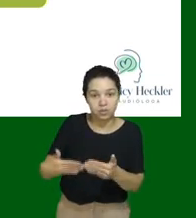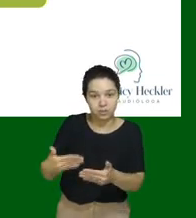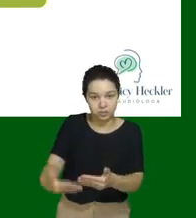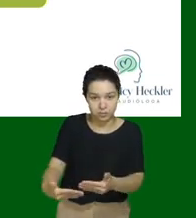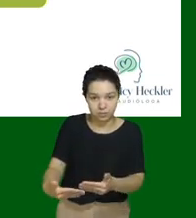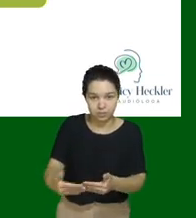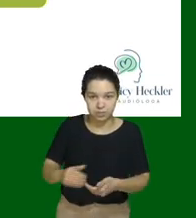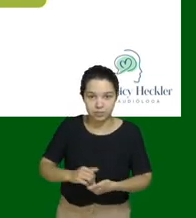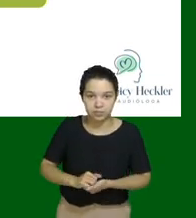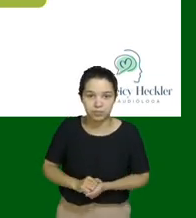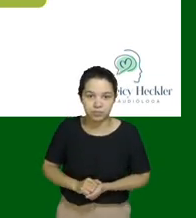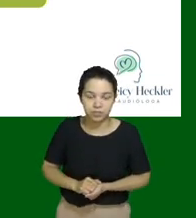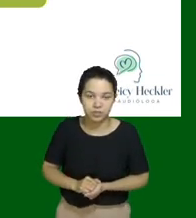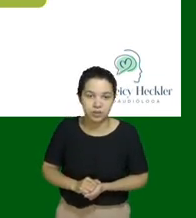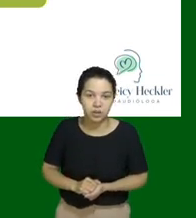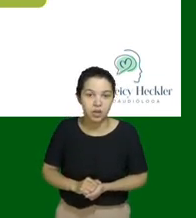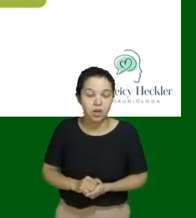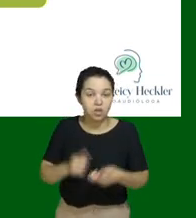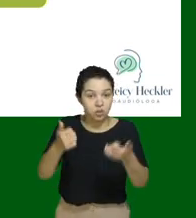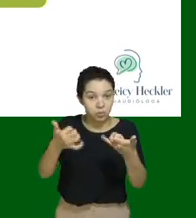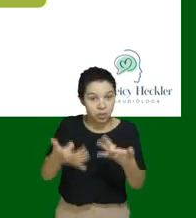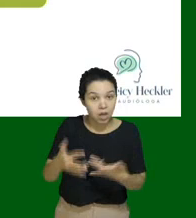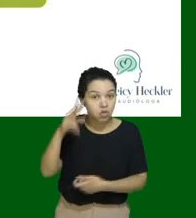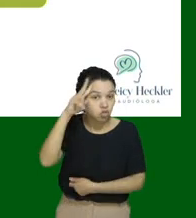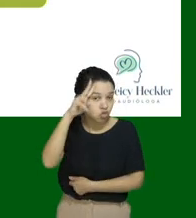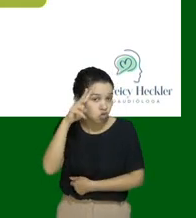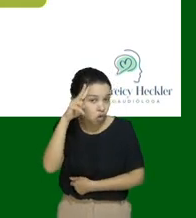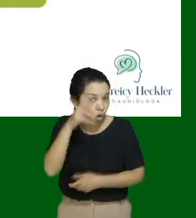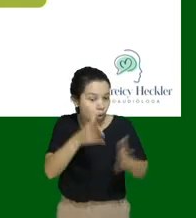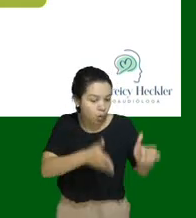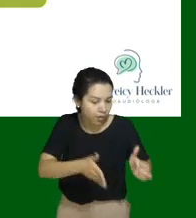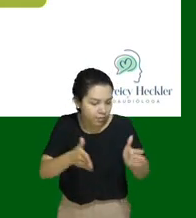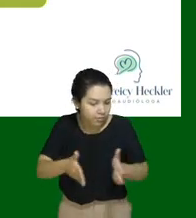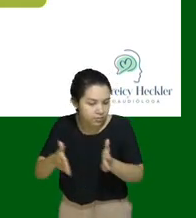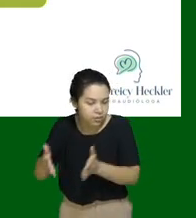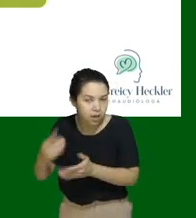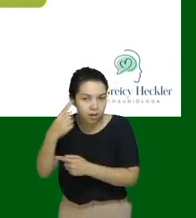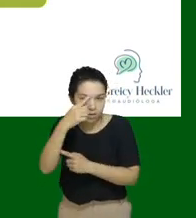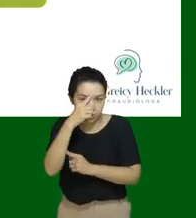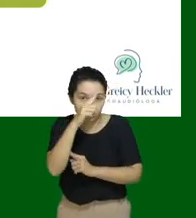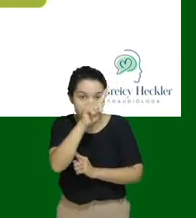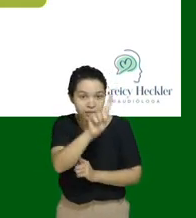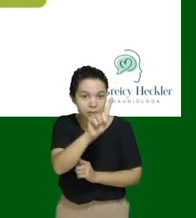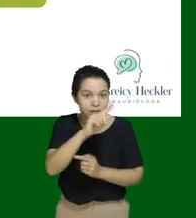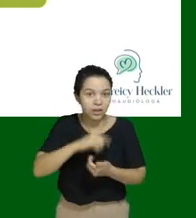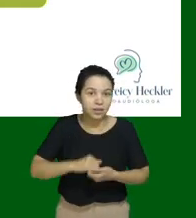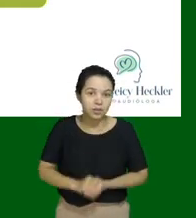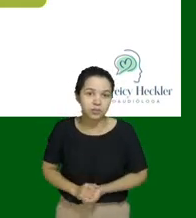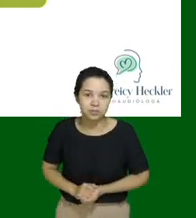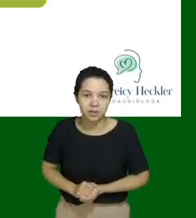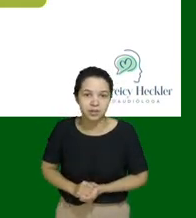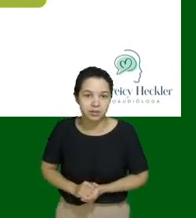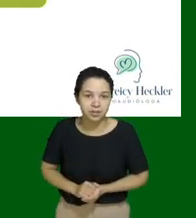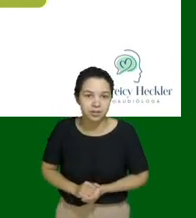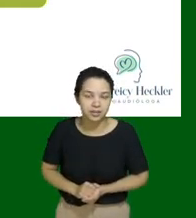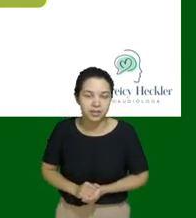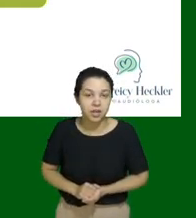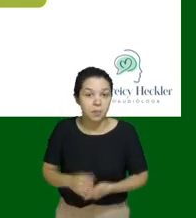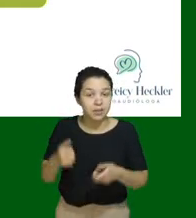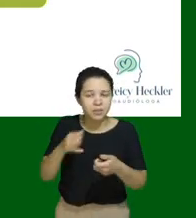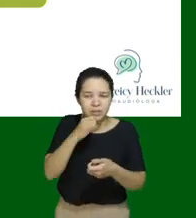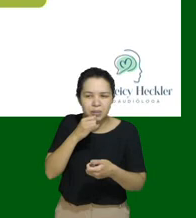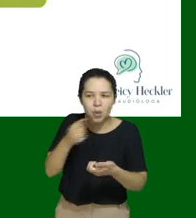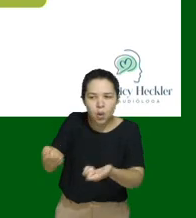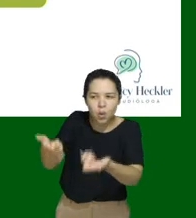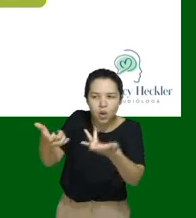Contar ou recontar histórias. Então, uma dificuldade em organizar as ideias. Ou você pede para ele recontar e está tudo